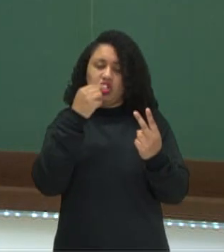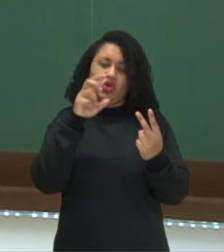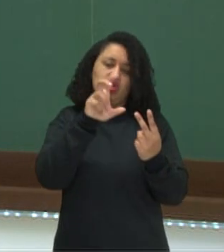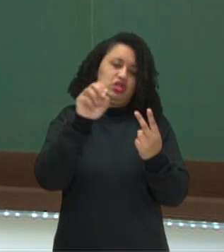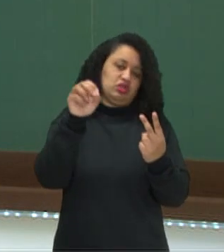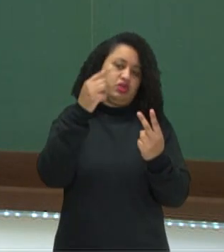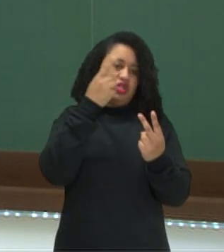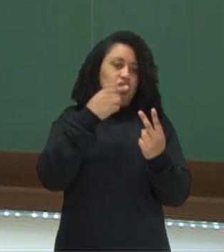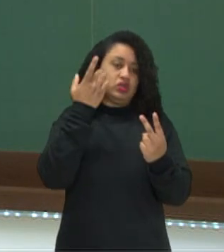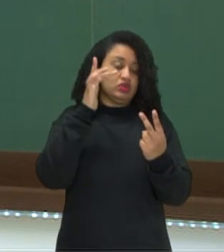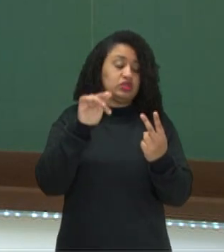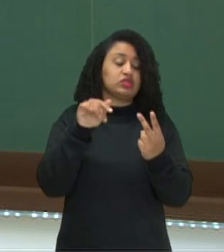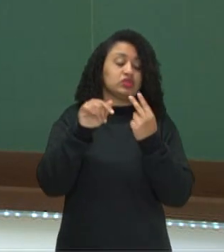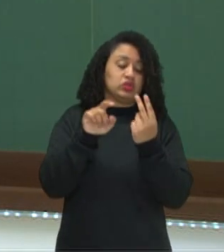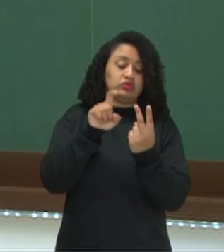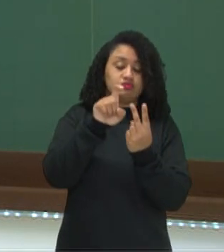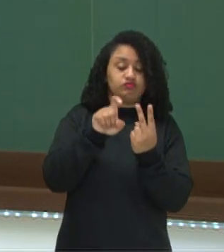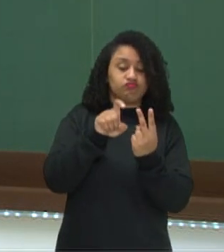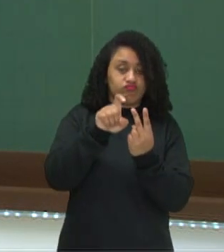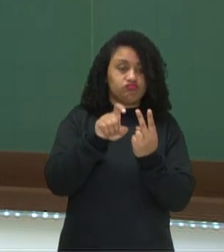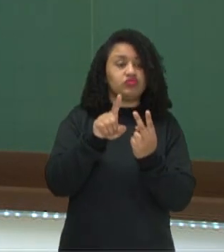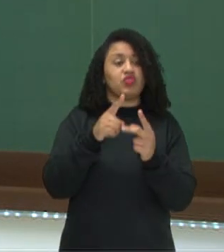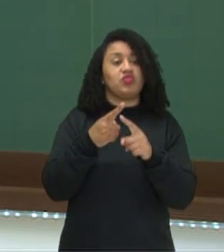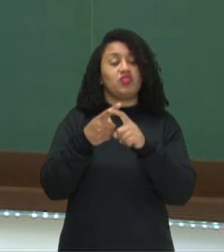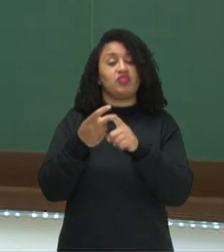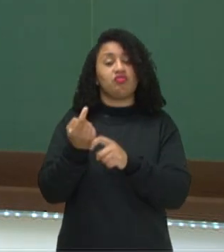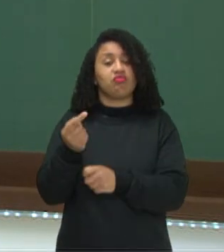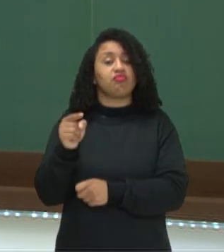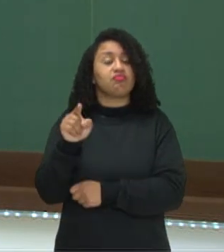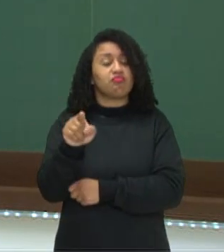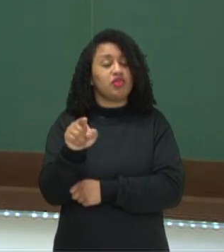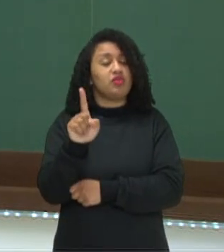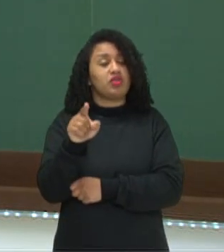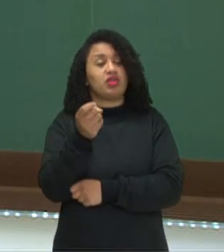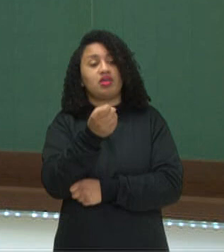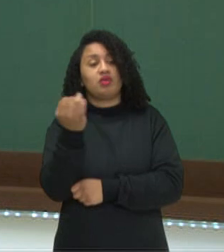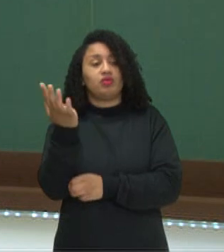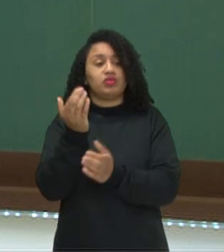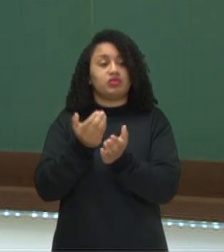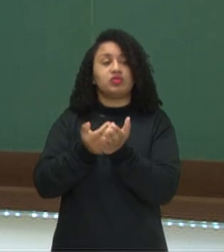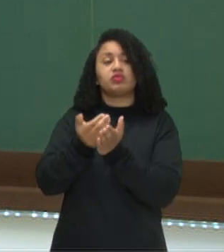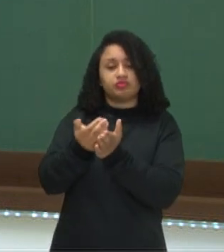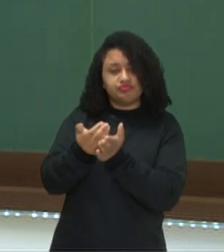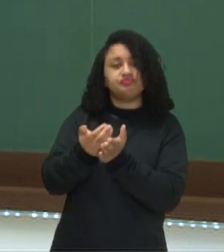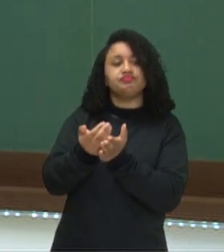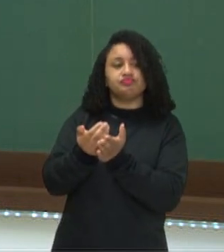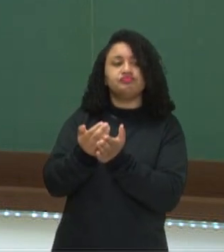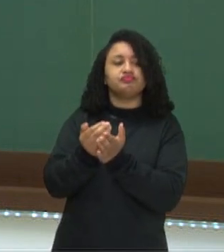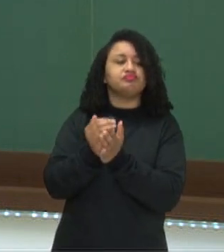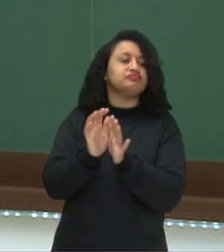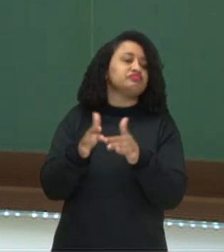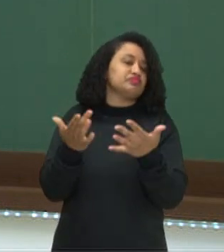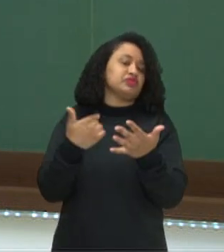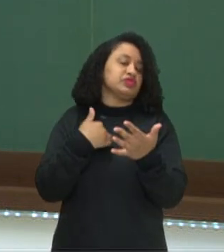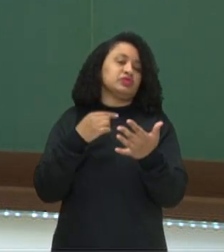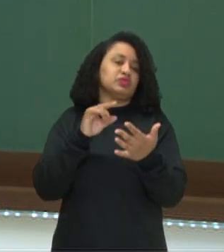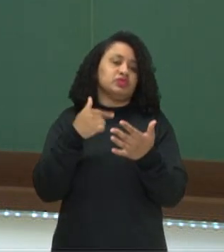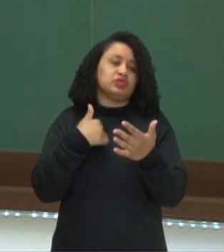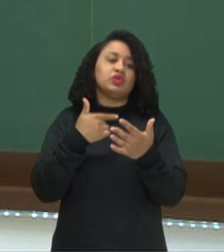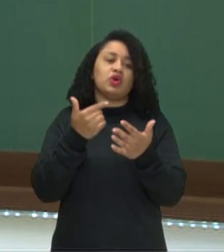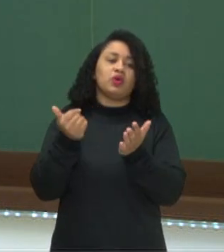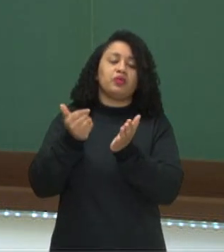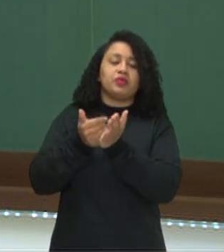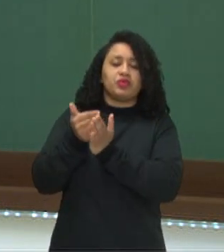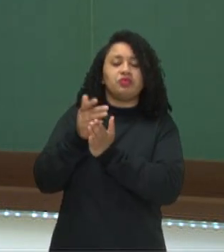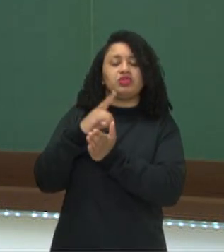horas, 2 elevado na X vezes a quantidade inicial, né? Então, só como no